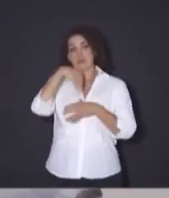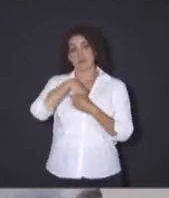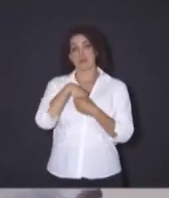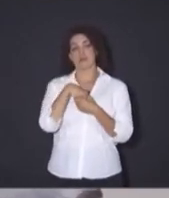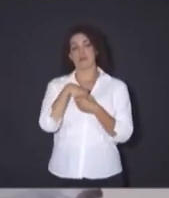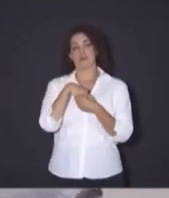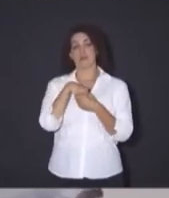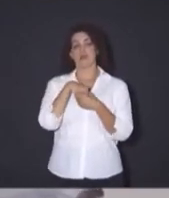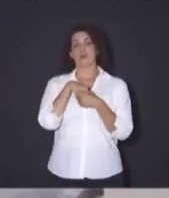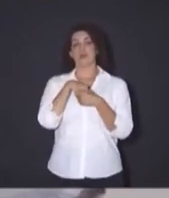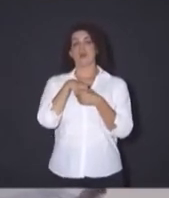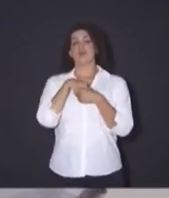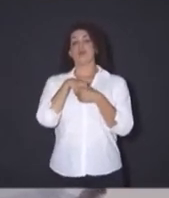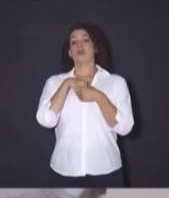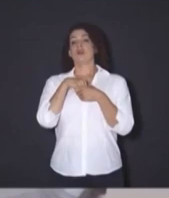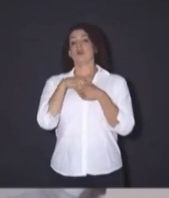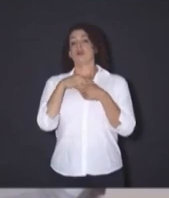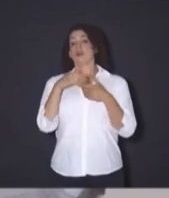Isso lá,